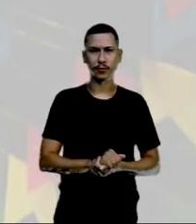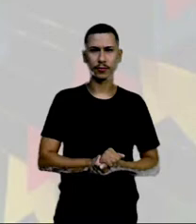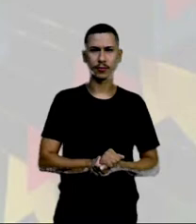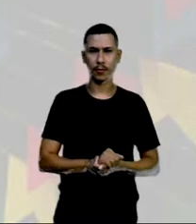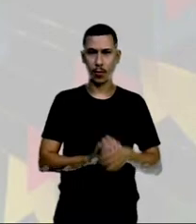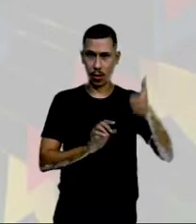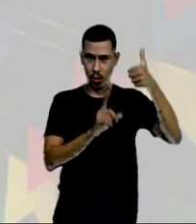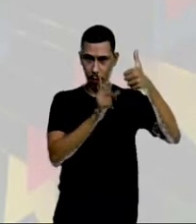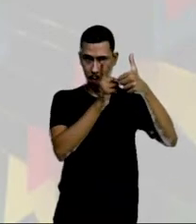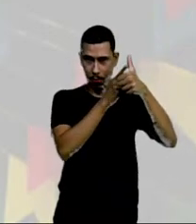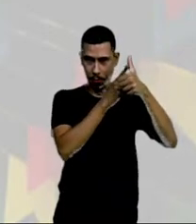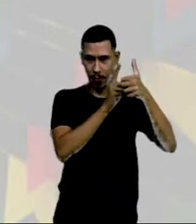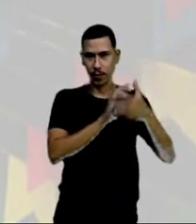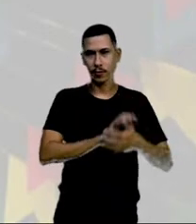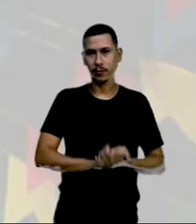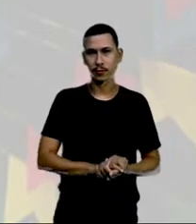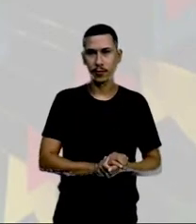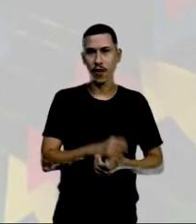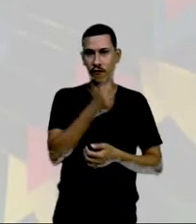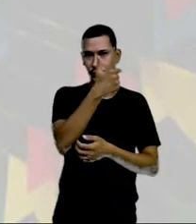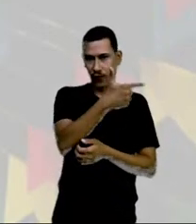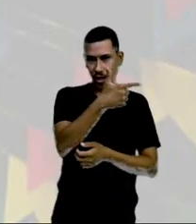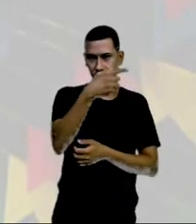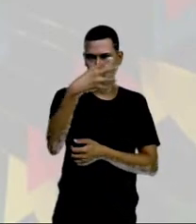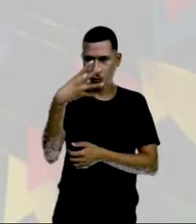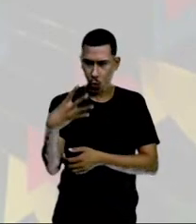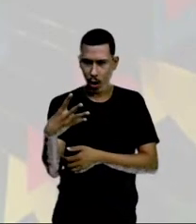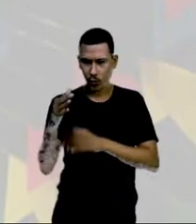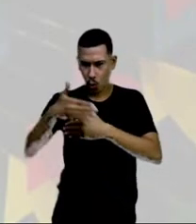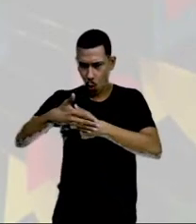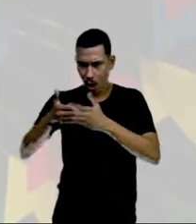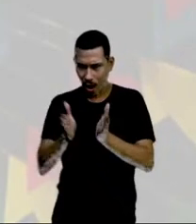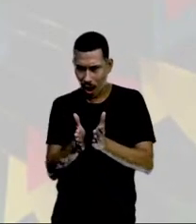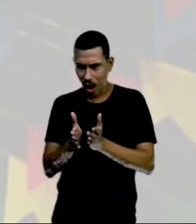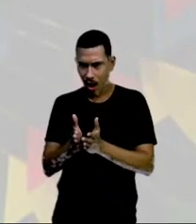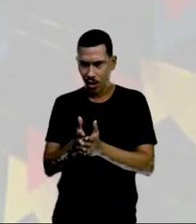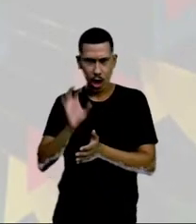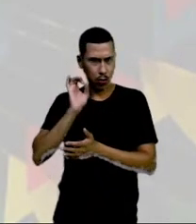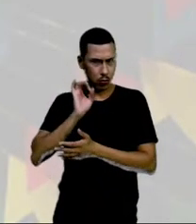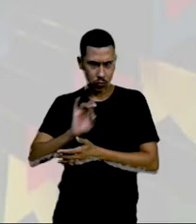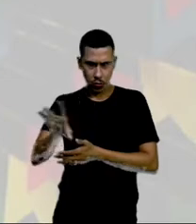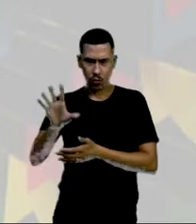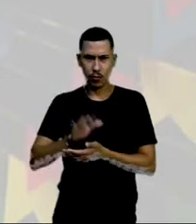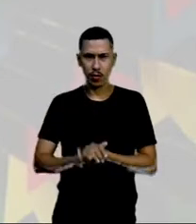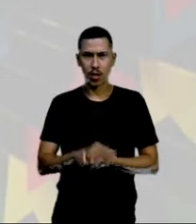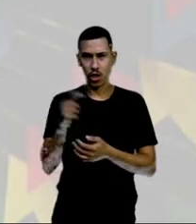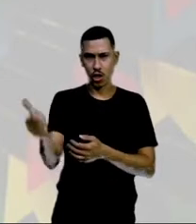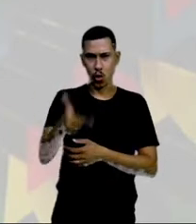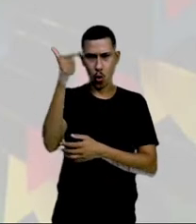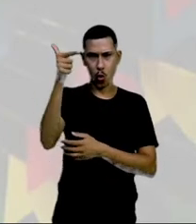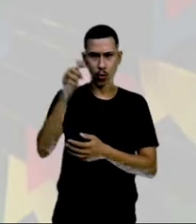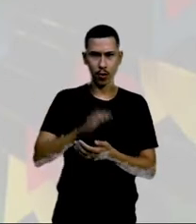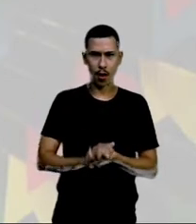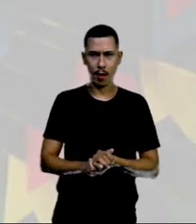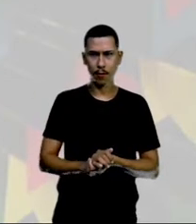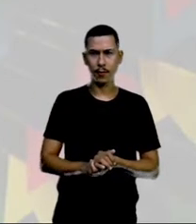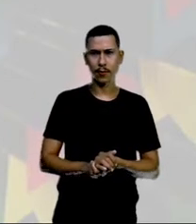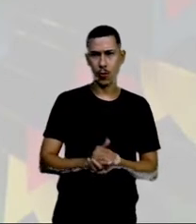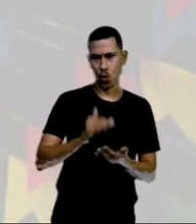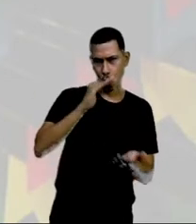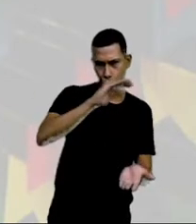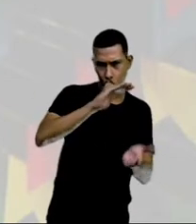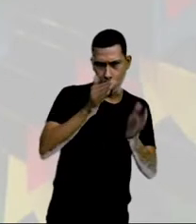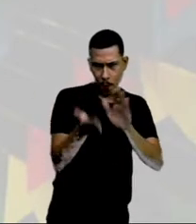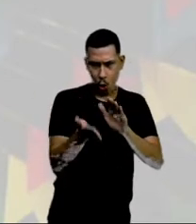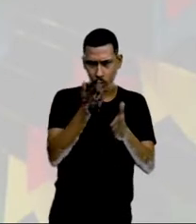A primeira é organizar 24 de uma vez só. A segunda é se a gente pegar esse bloco aqui, ó, dividir pela